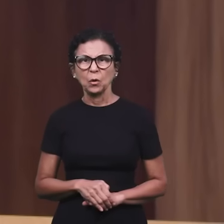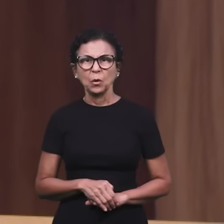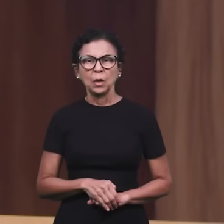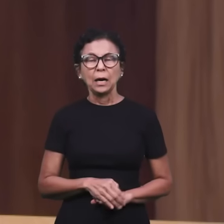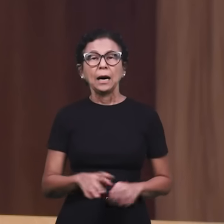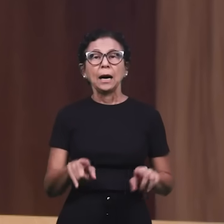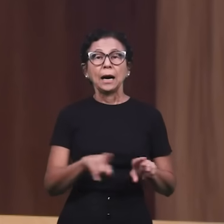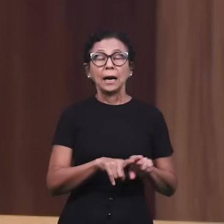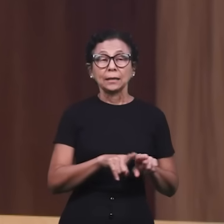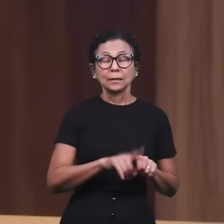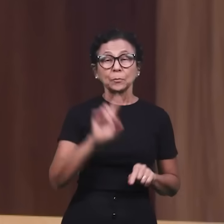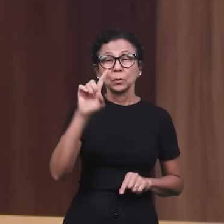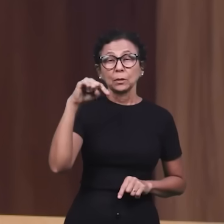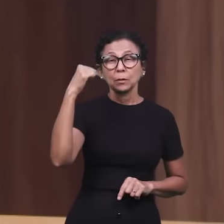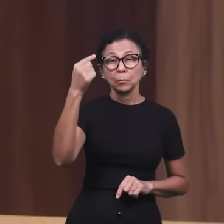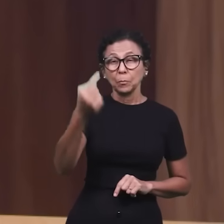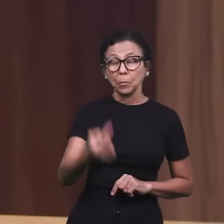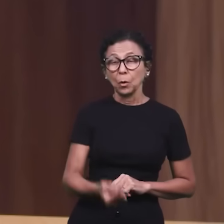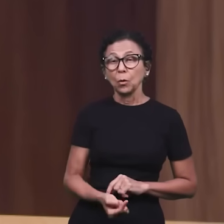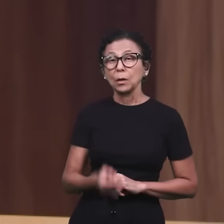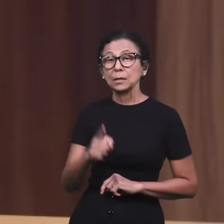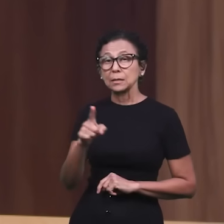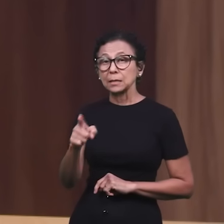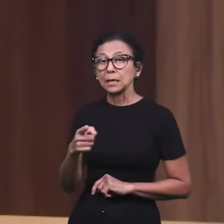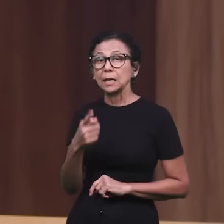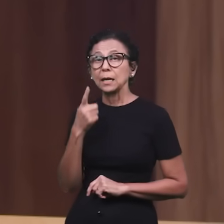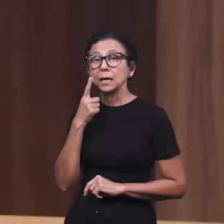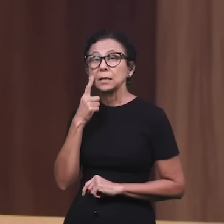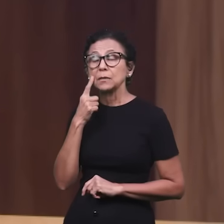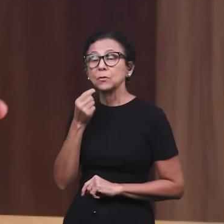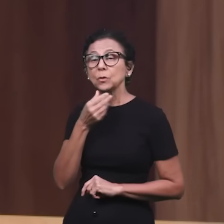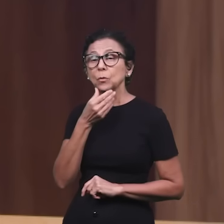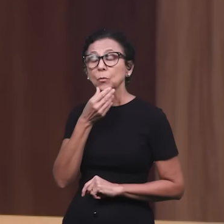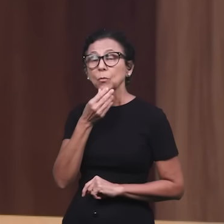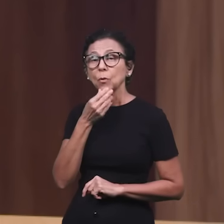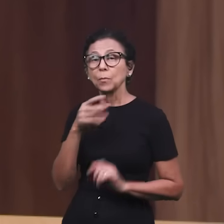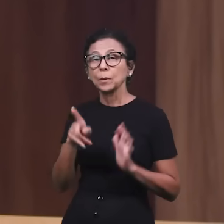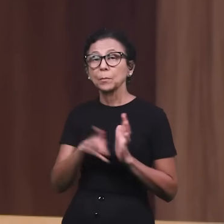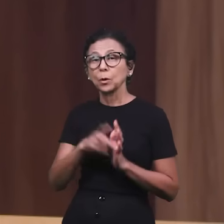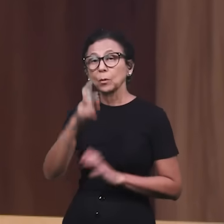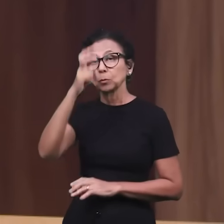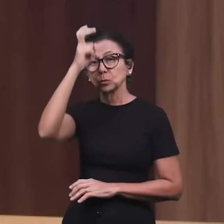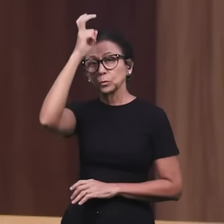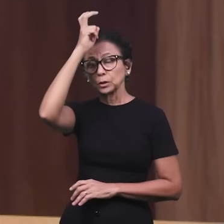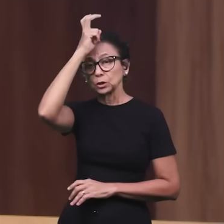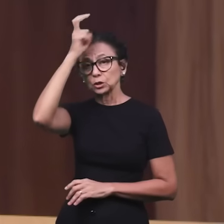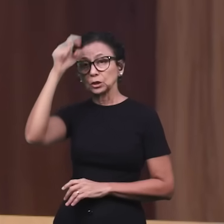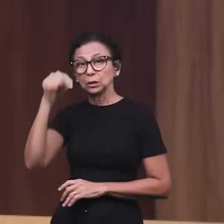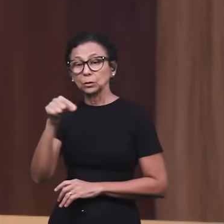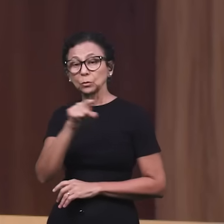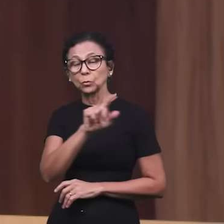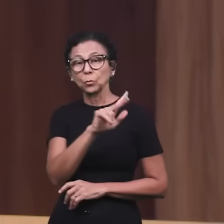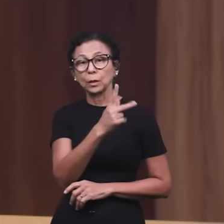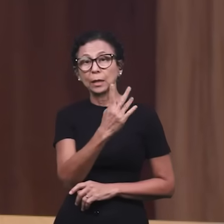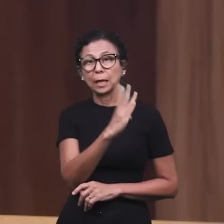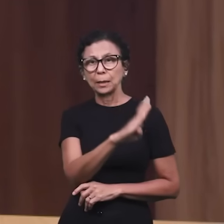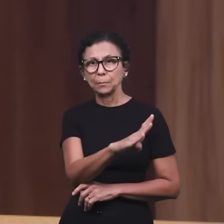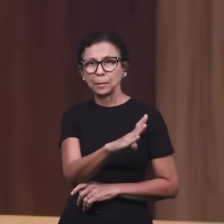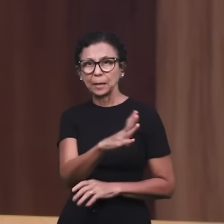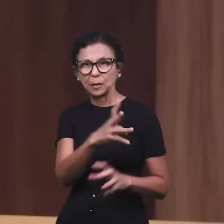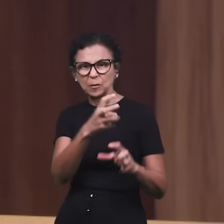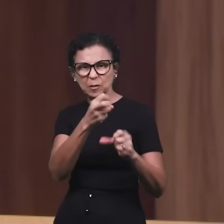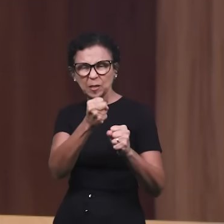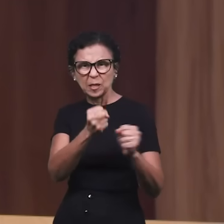dele, um judeu, ele teve uma explosão tão violenta que ele matou o rapaz. Uhum. E foi lá e escondeu. Só aí que vem